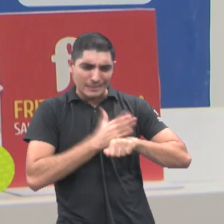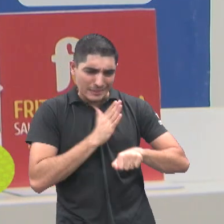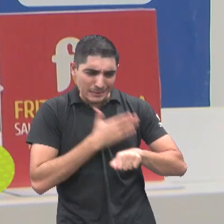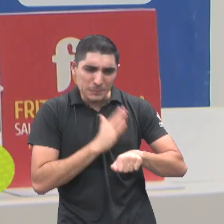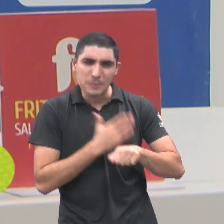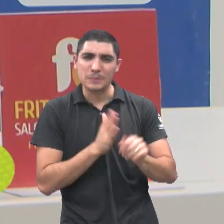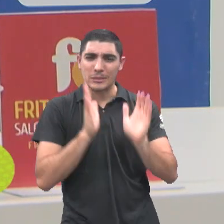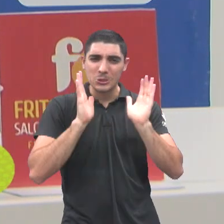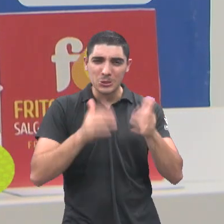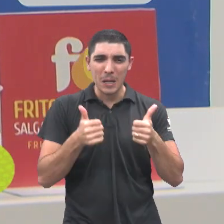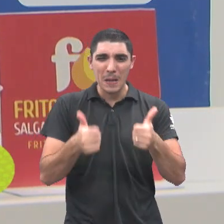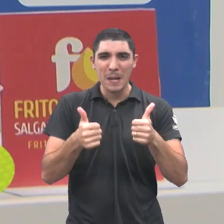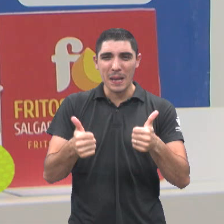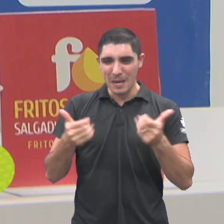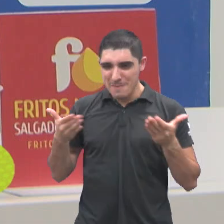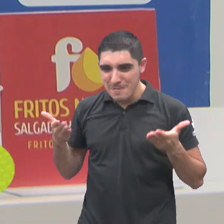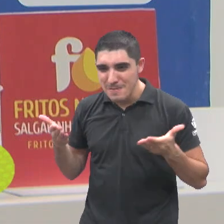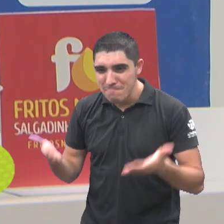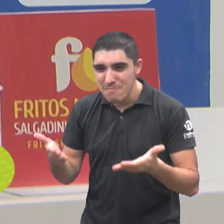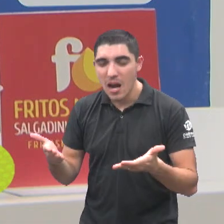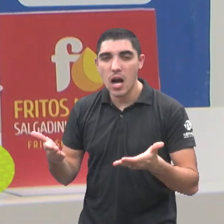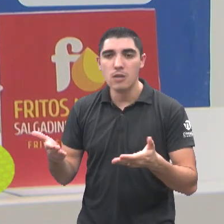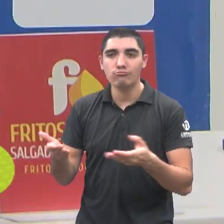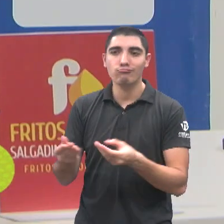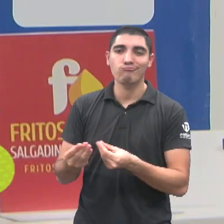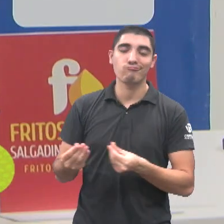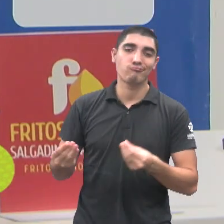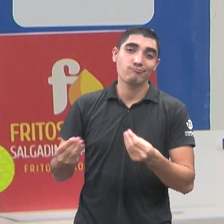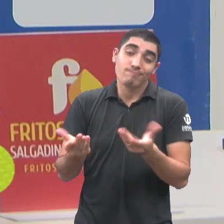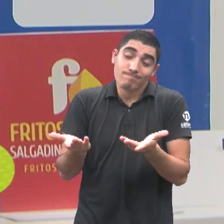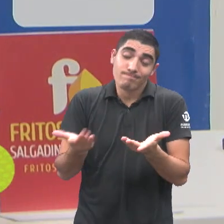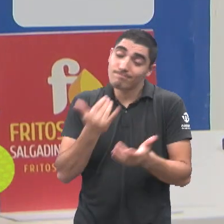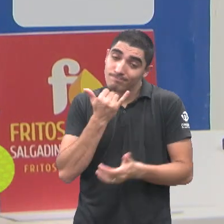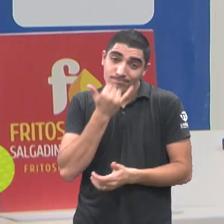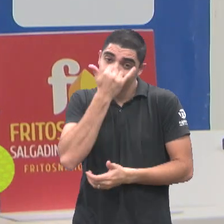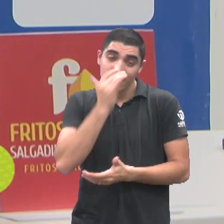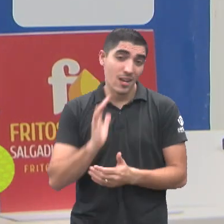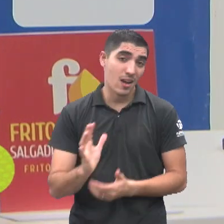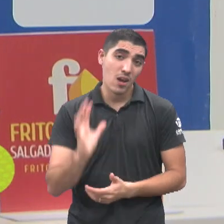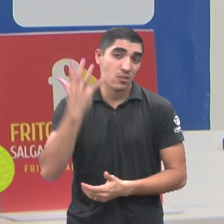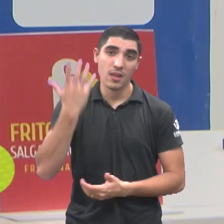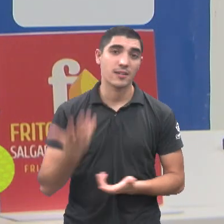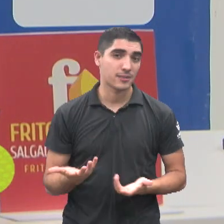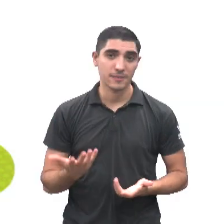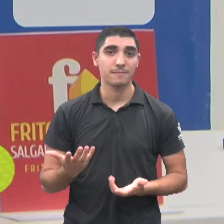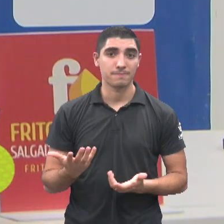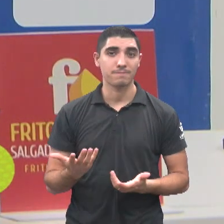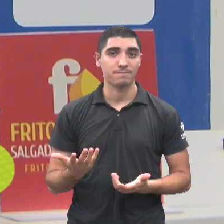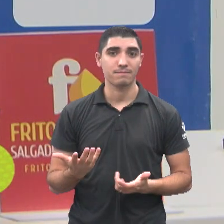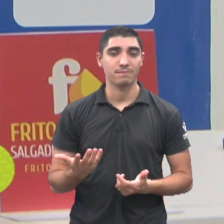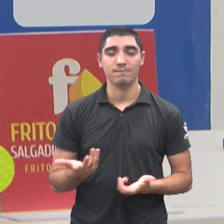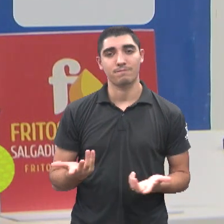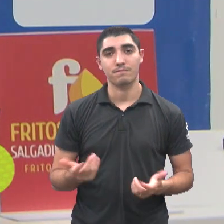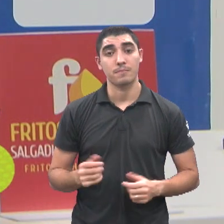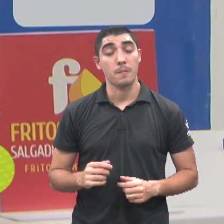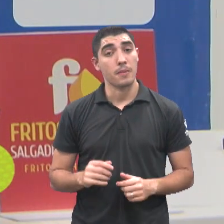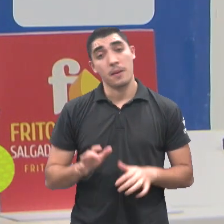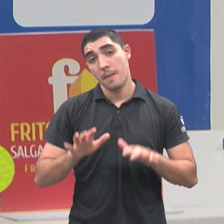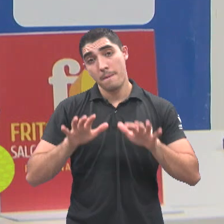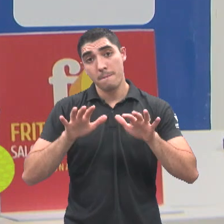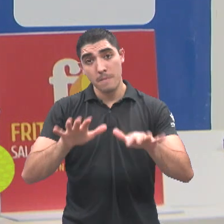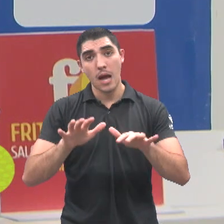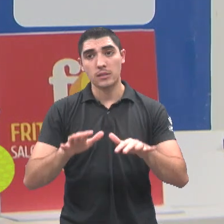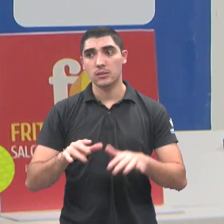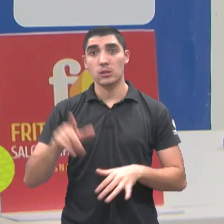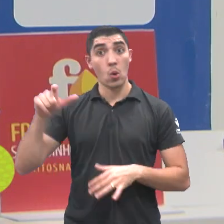que o carro vem andando. Às vezes você tem o tropeço. Início de jogo, final de jogo, não pode tomar mais gol. Mas depois da defesa do